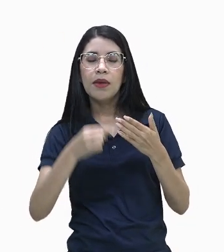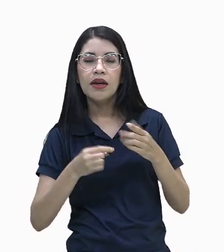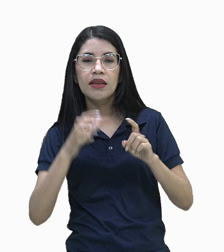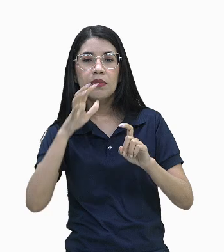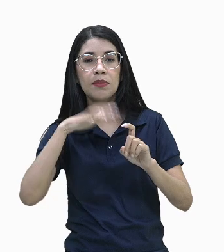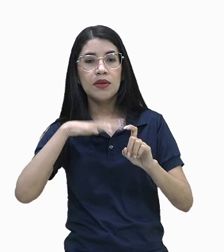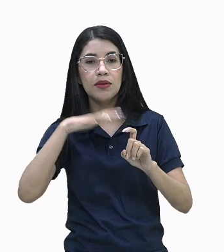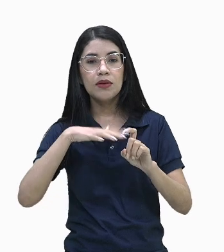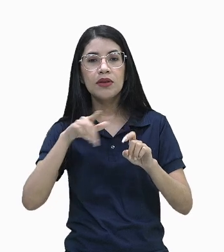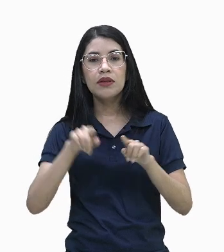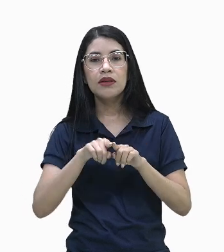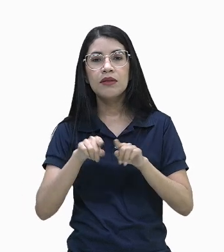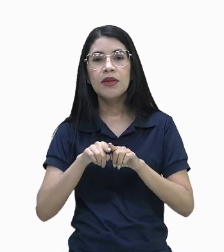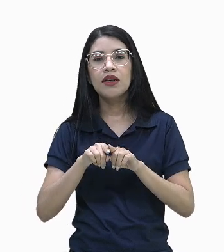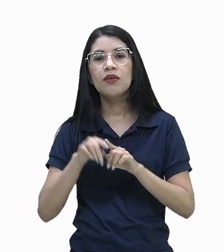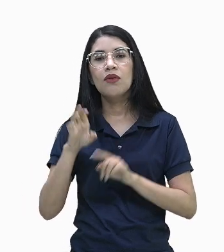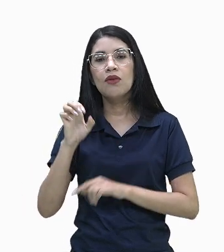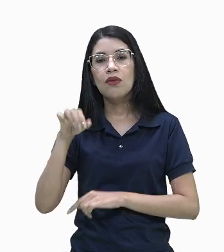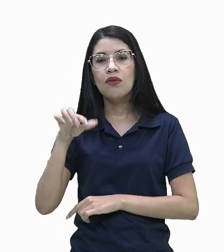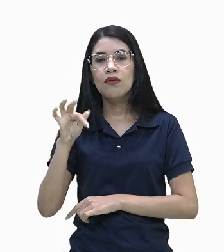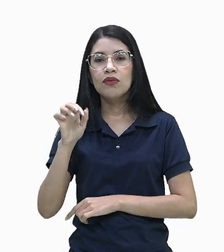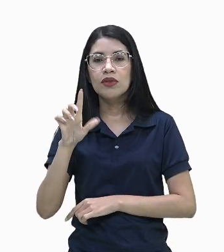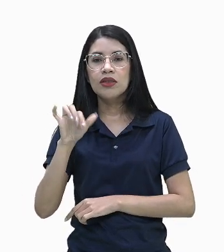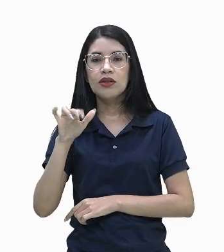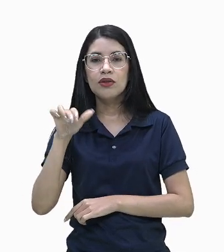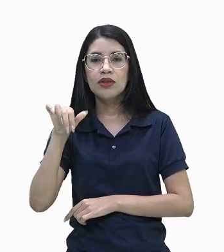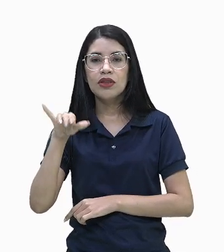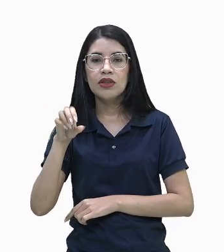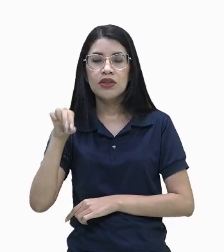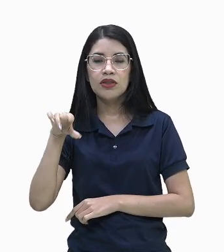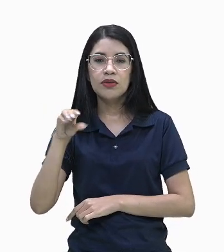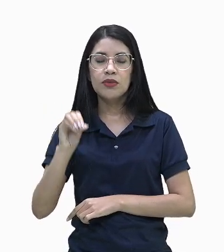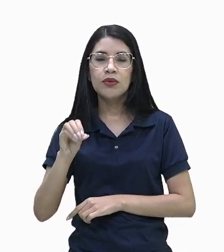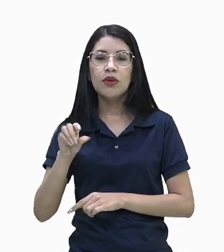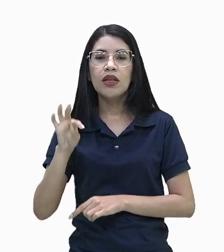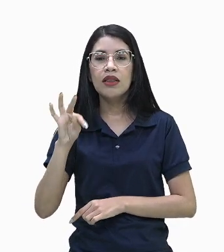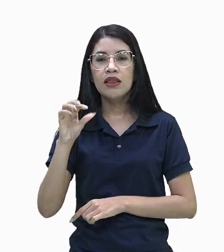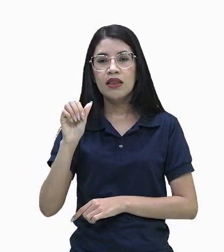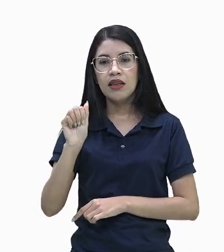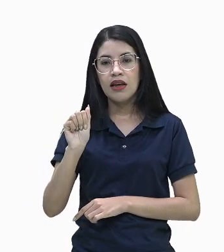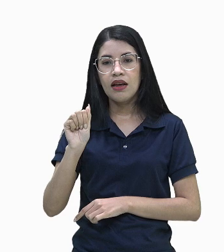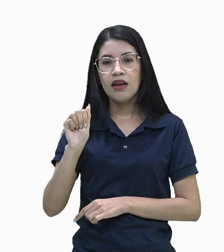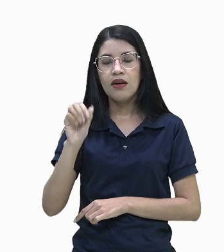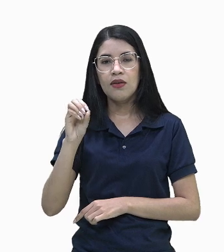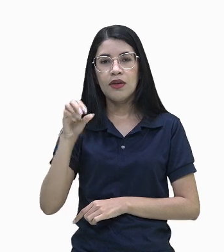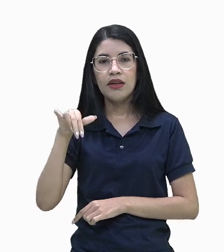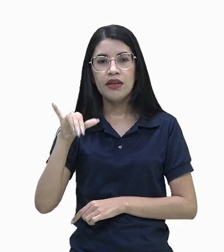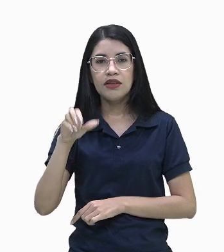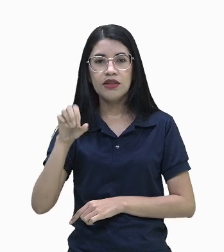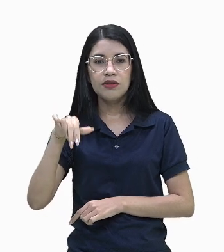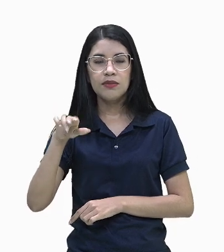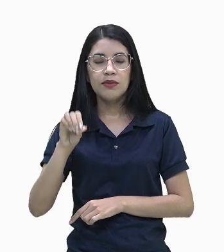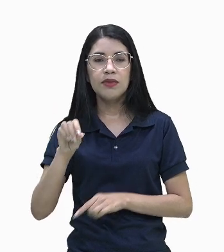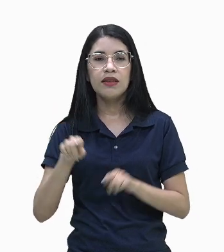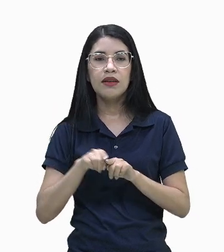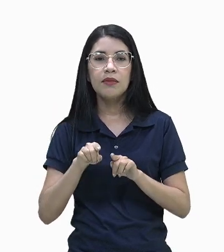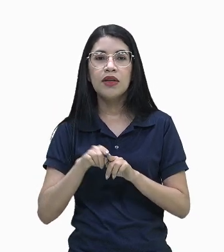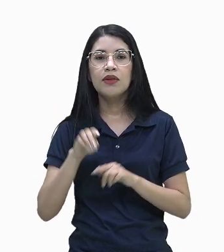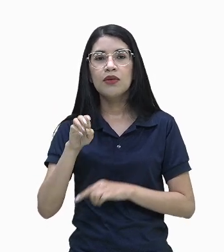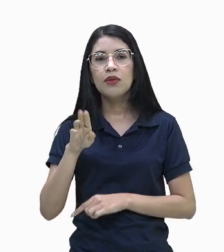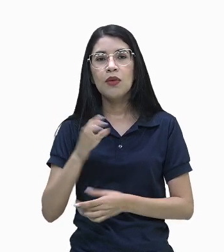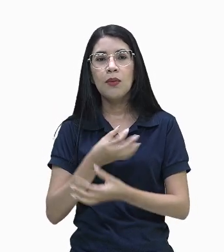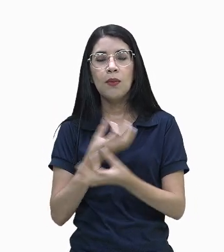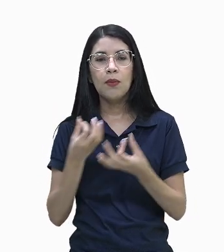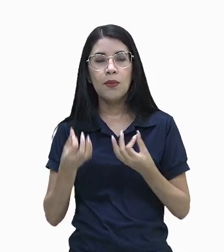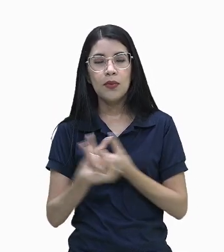do confucionismo, do taoísmo e do budismo. Diferente do teatro ocidental, que